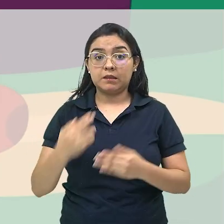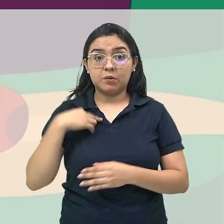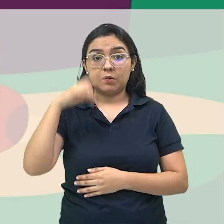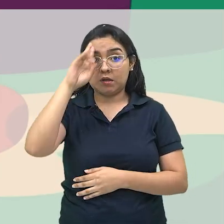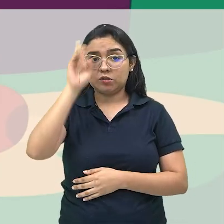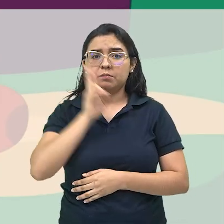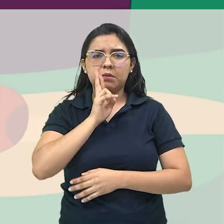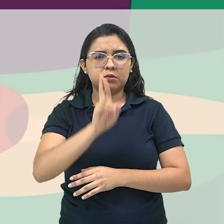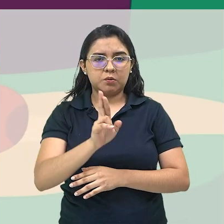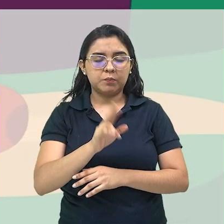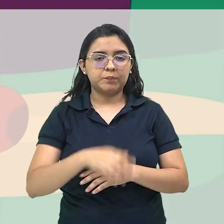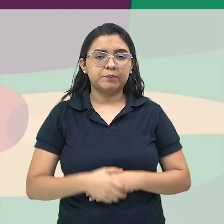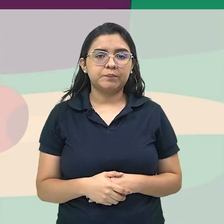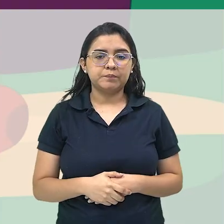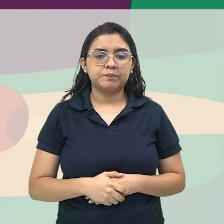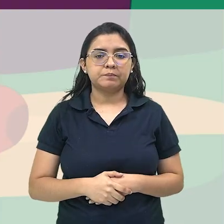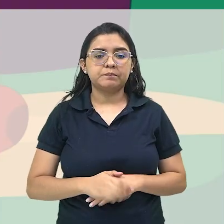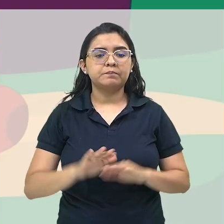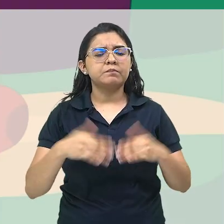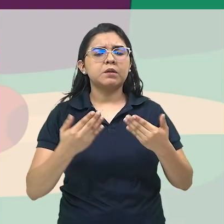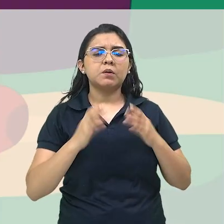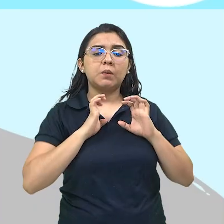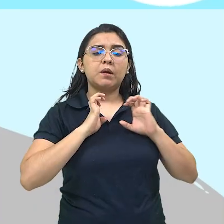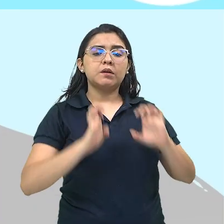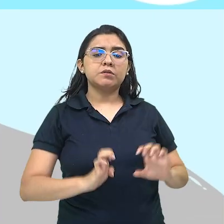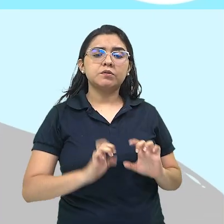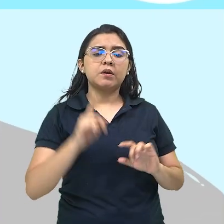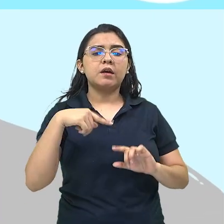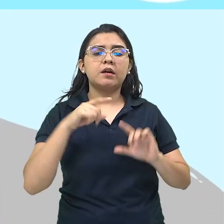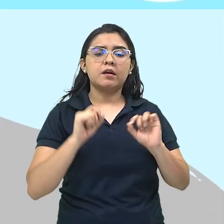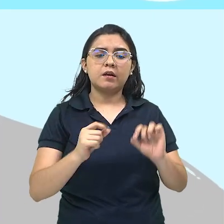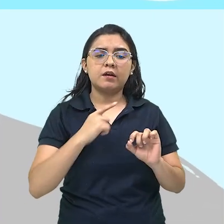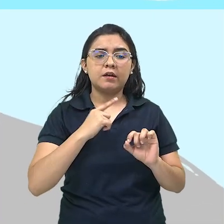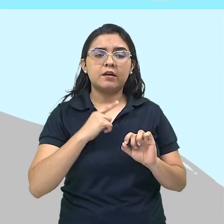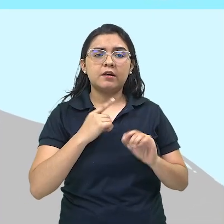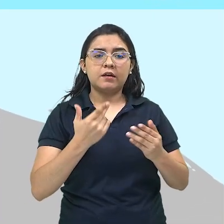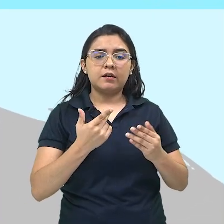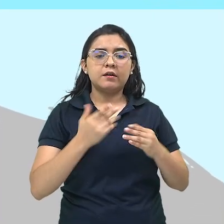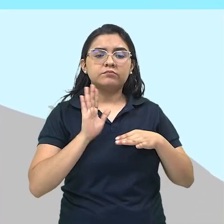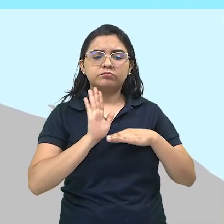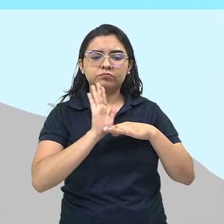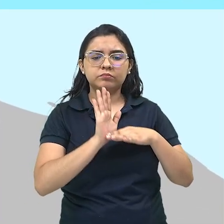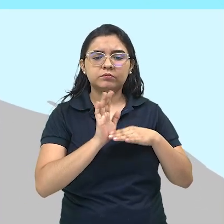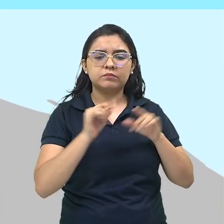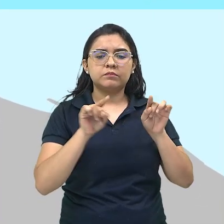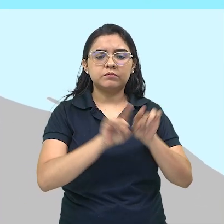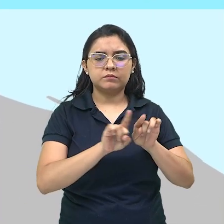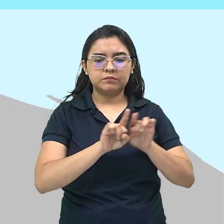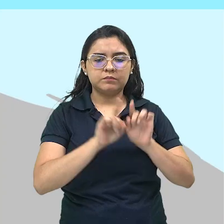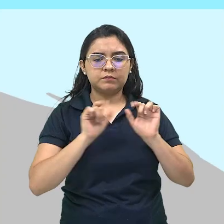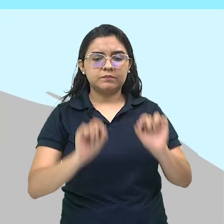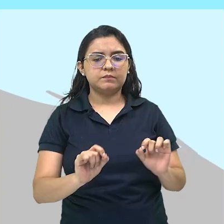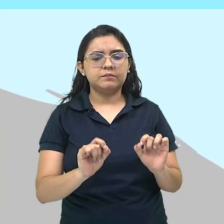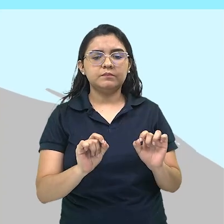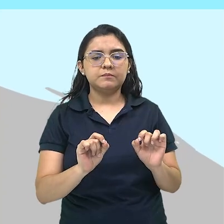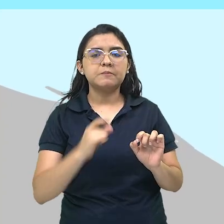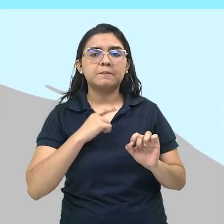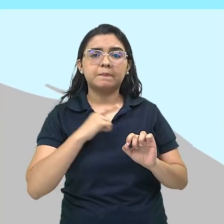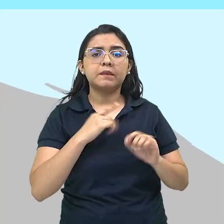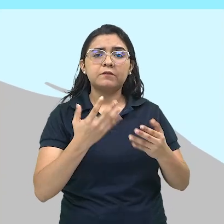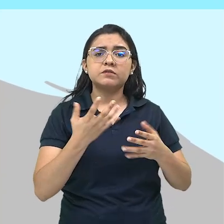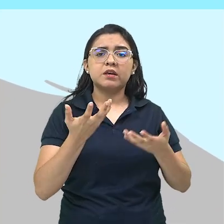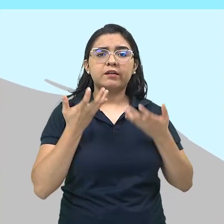com tranquilidade: Ética é fazer ao outro só aquilo que se quer que seja feito a